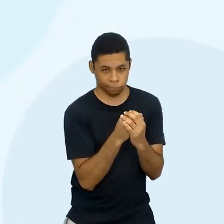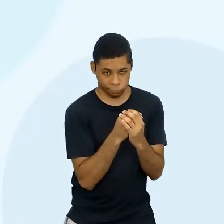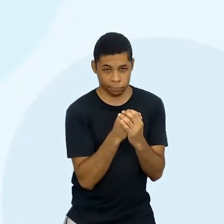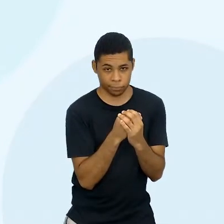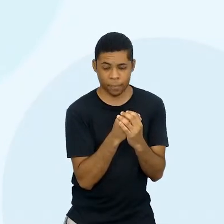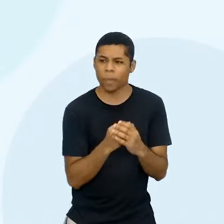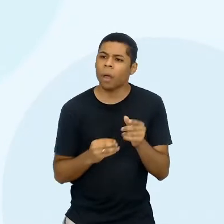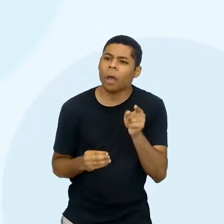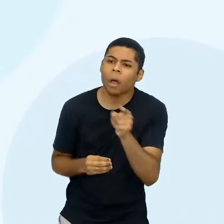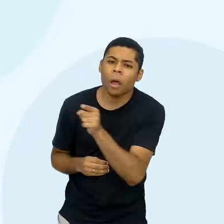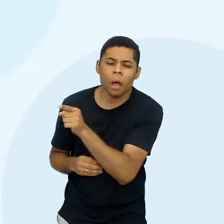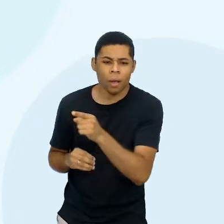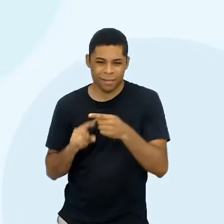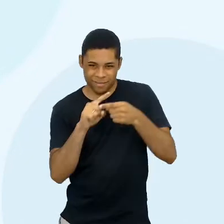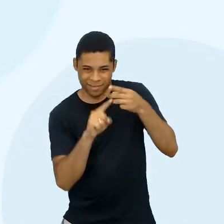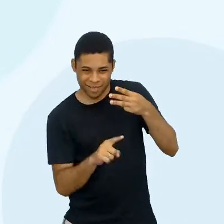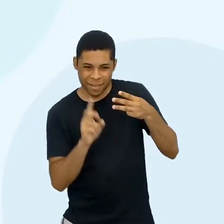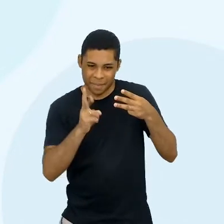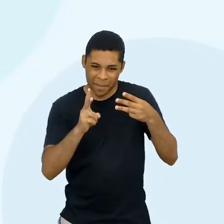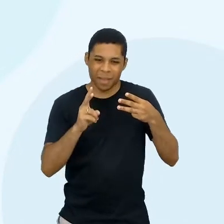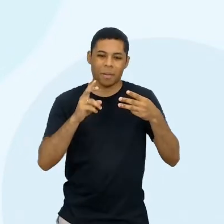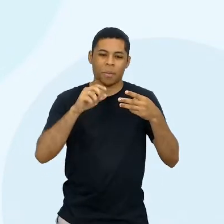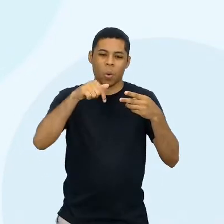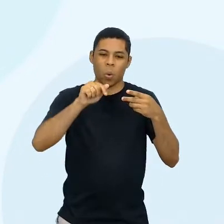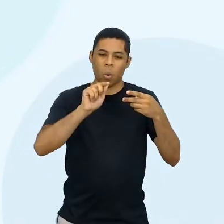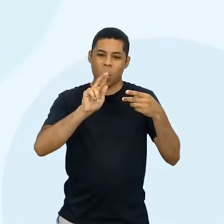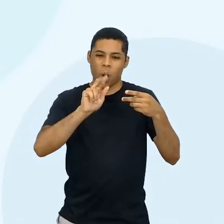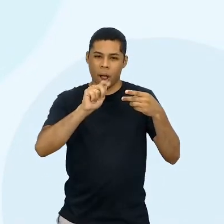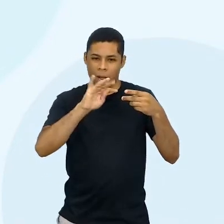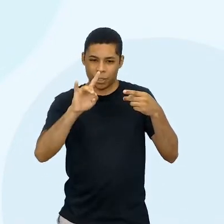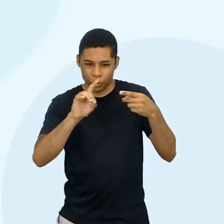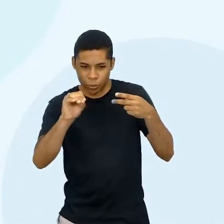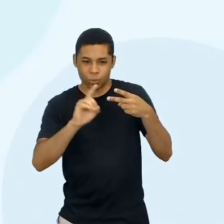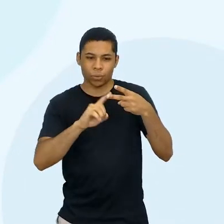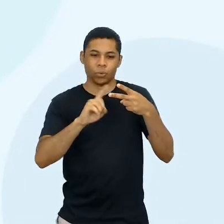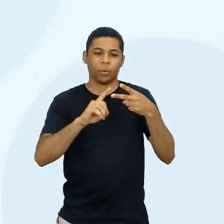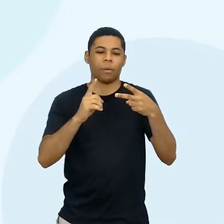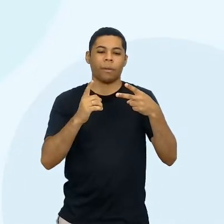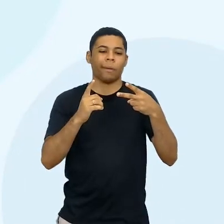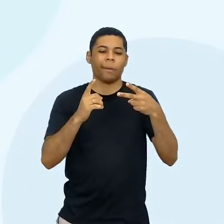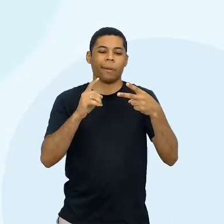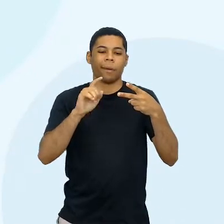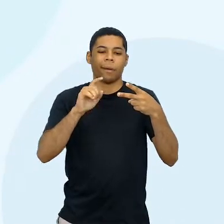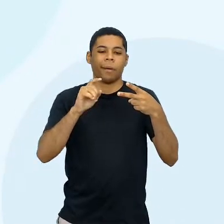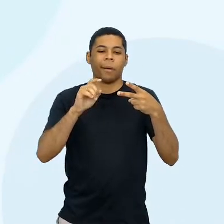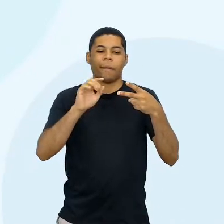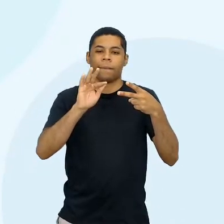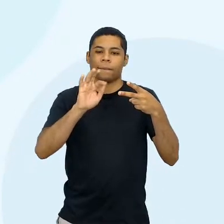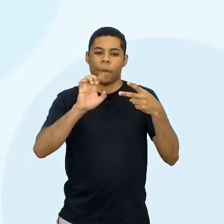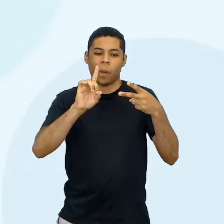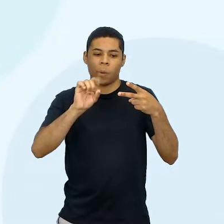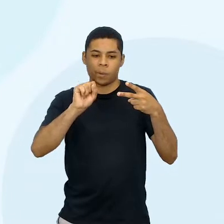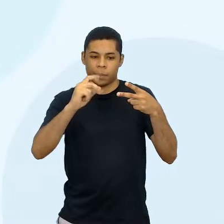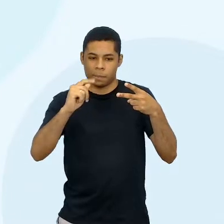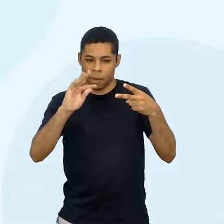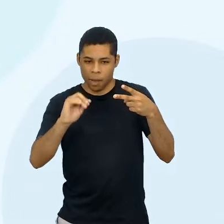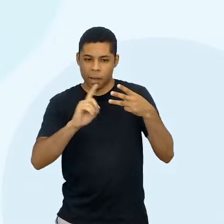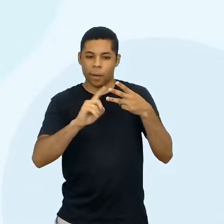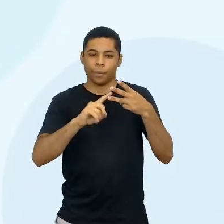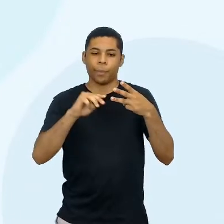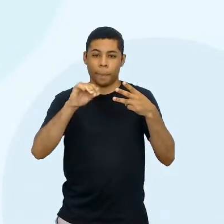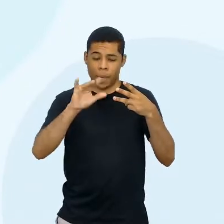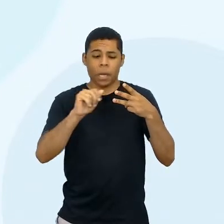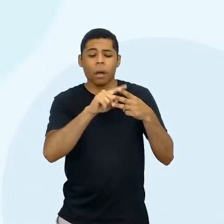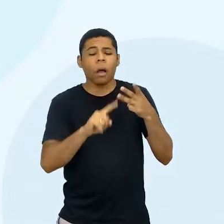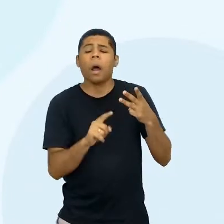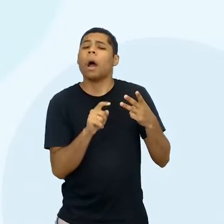mineral, porque ocorrem em grandes volumes, formando, por exemplo, um morro inteiro ou camadas que podem se estender